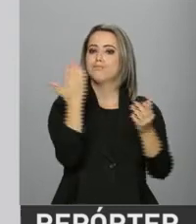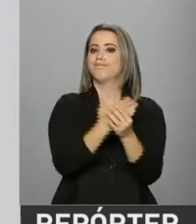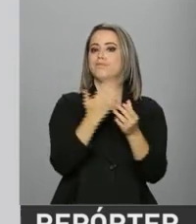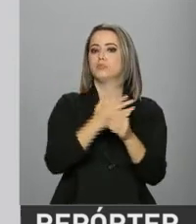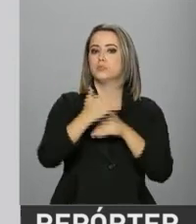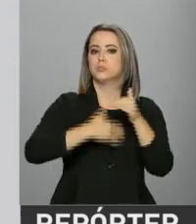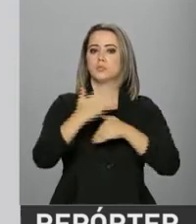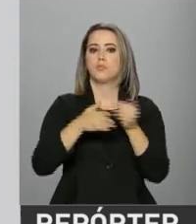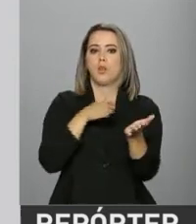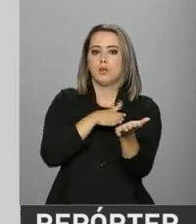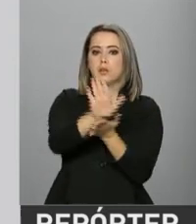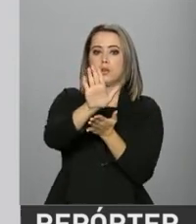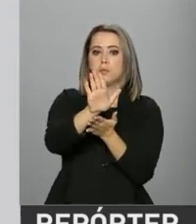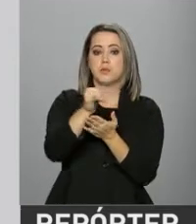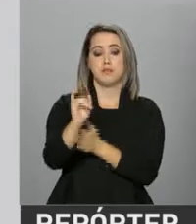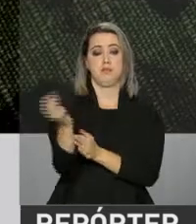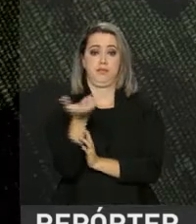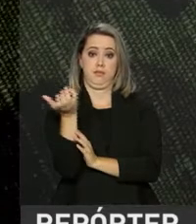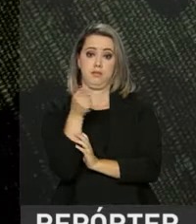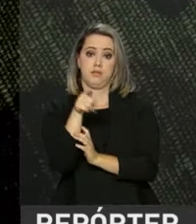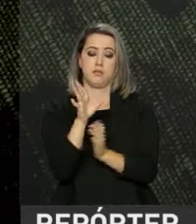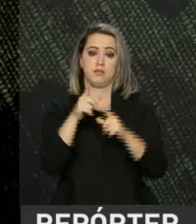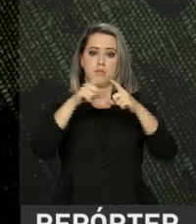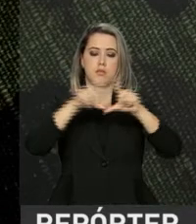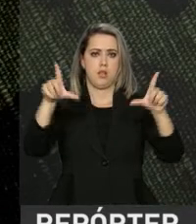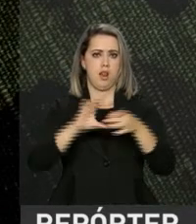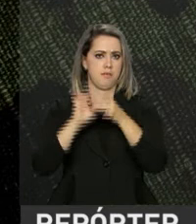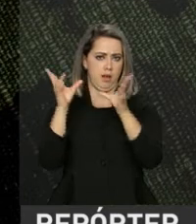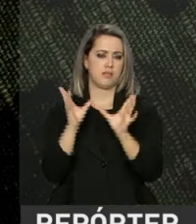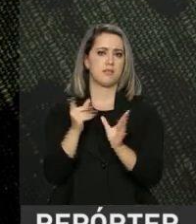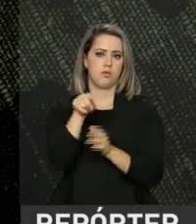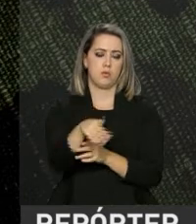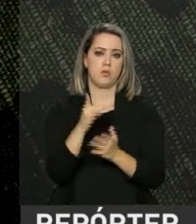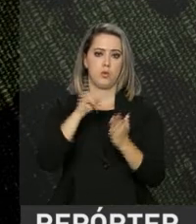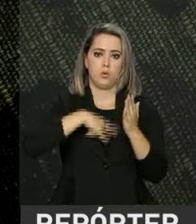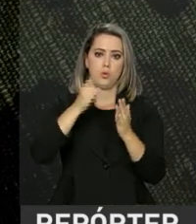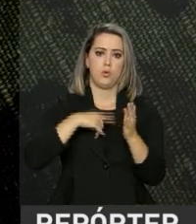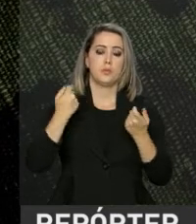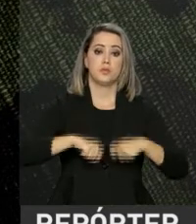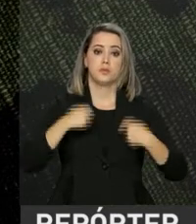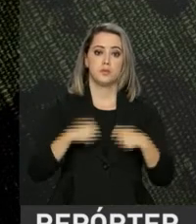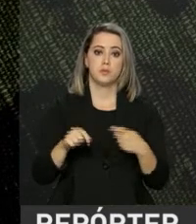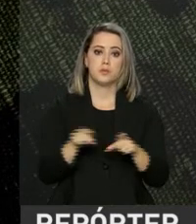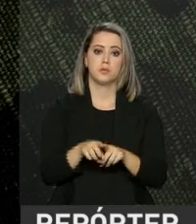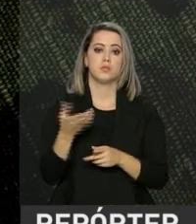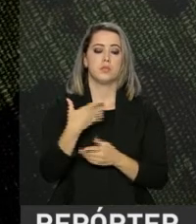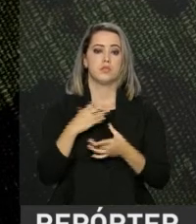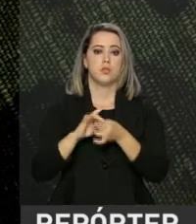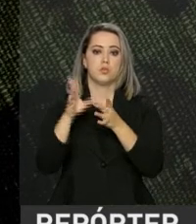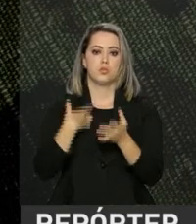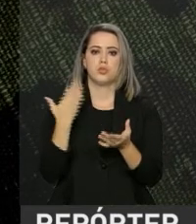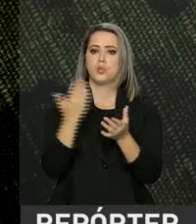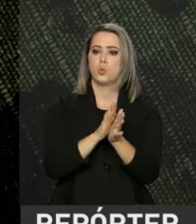e prime se for o caso o certificado de dispensa esse é um documento obrigatório que garante o direito a